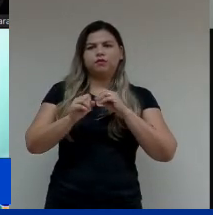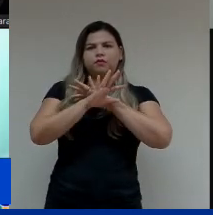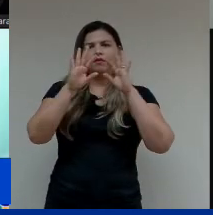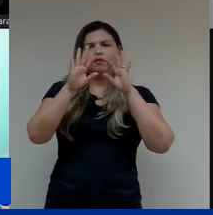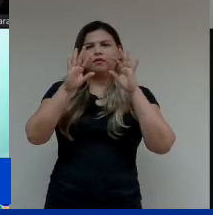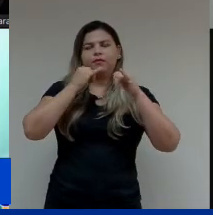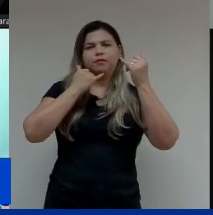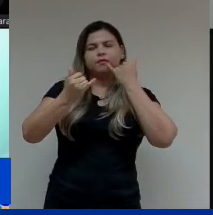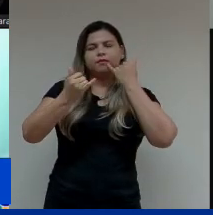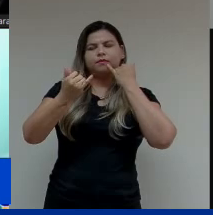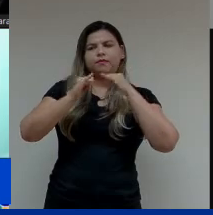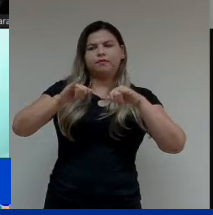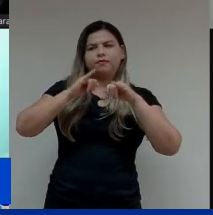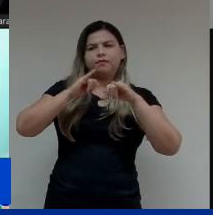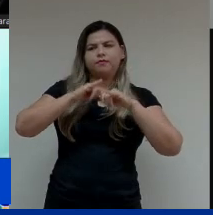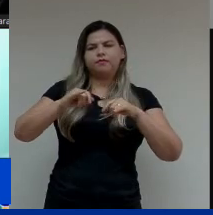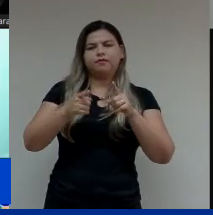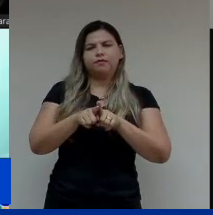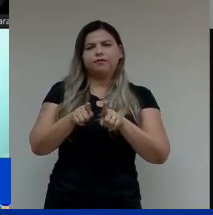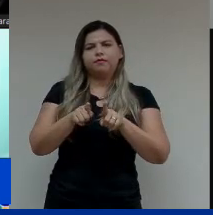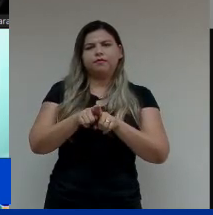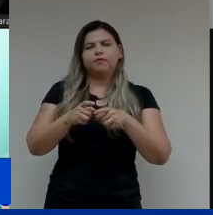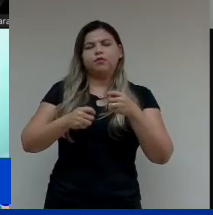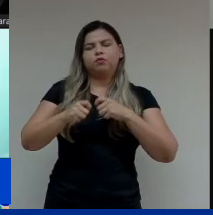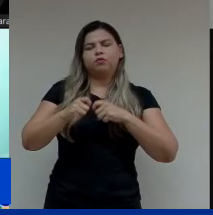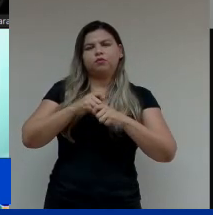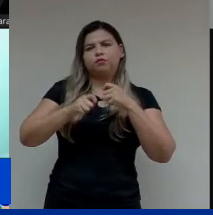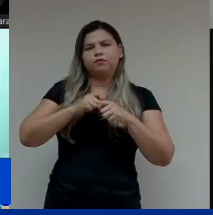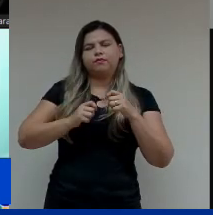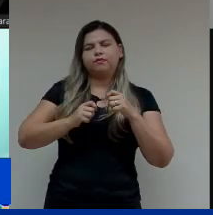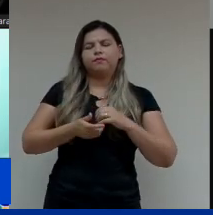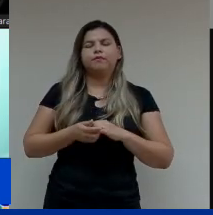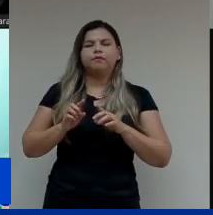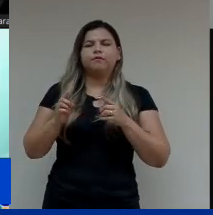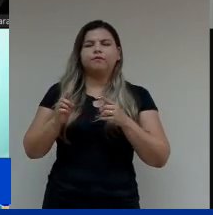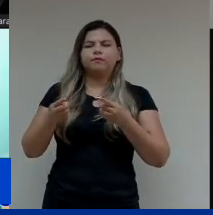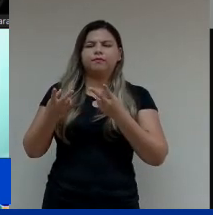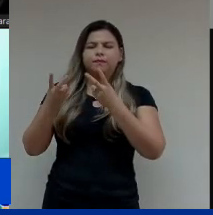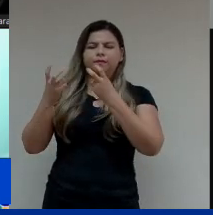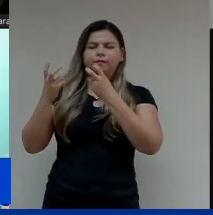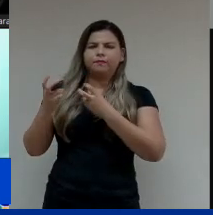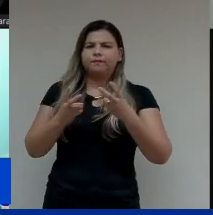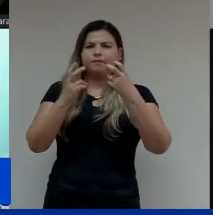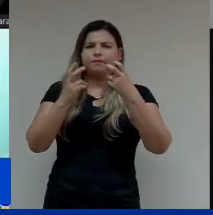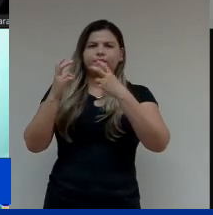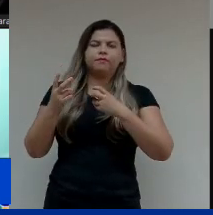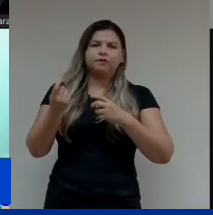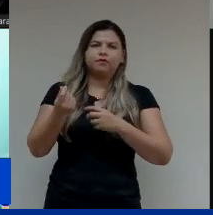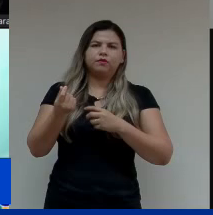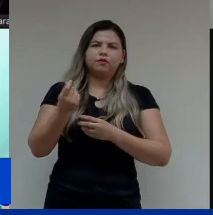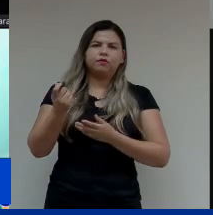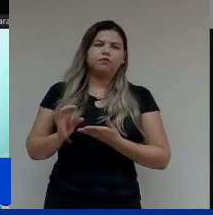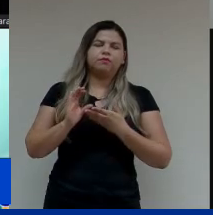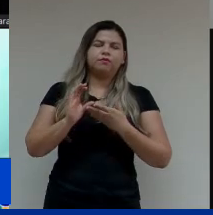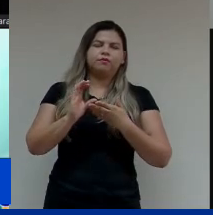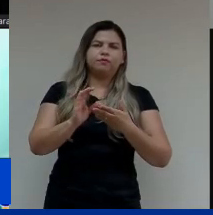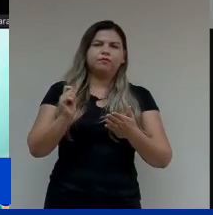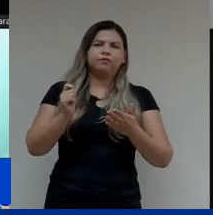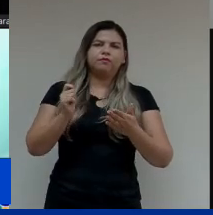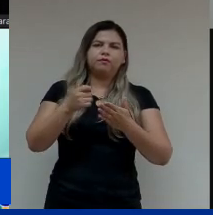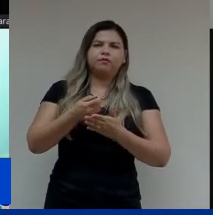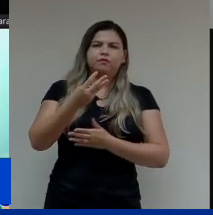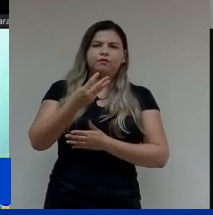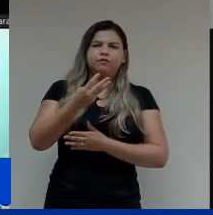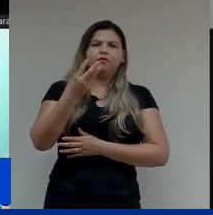publicidade, razoabilidade e economicidade, consignou-se que o valor destinado à contratação corresponde a